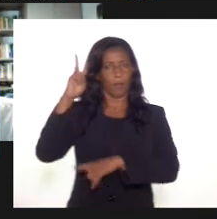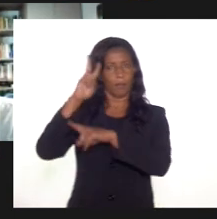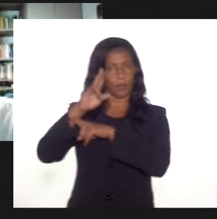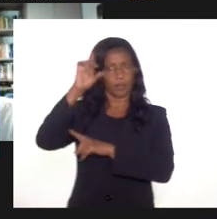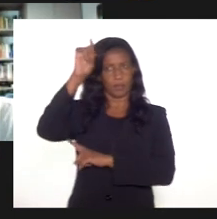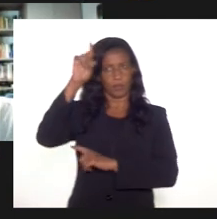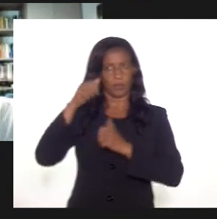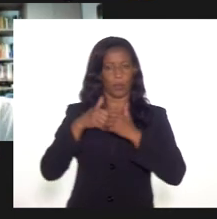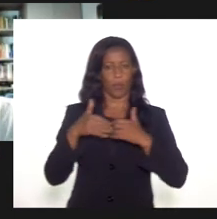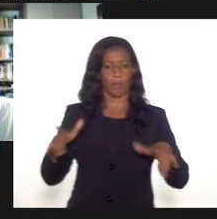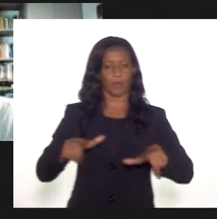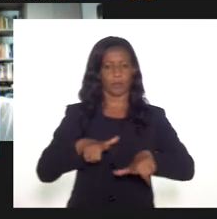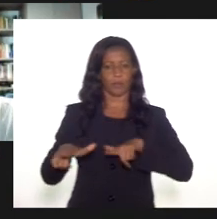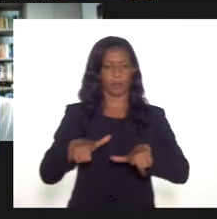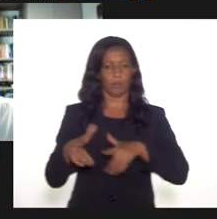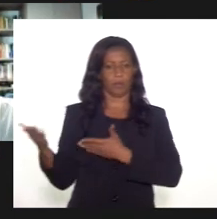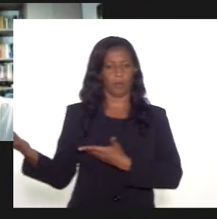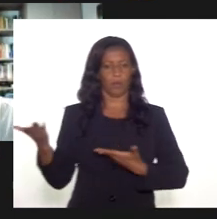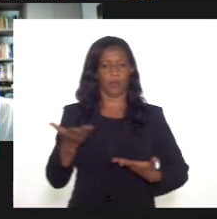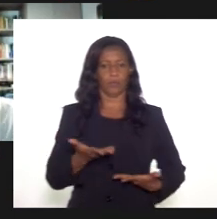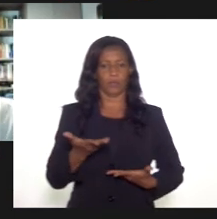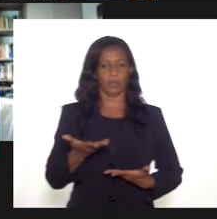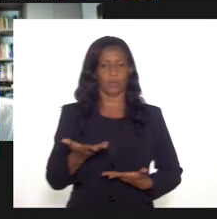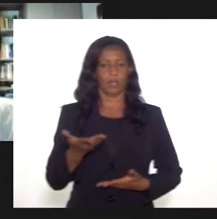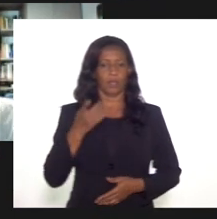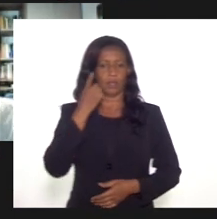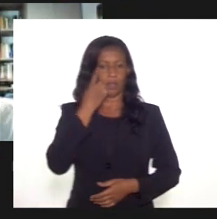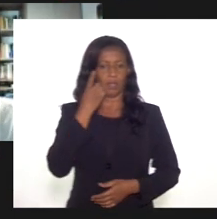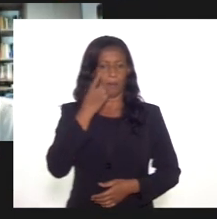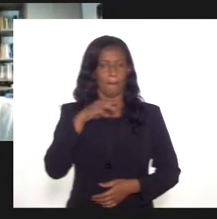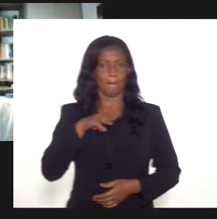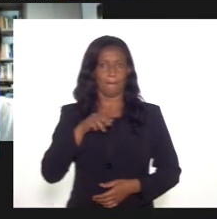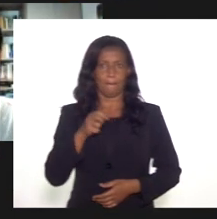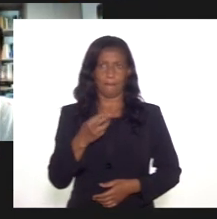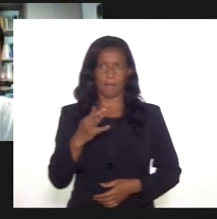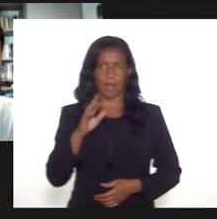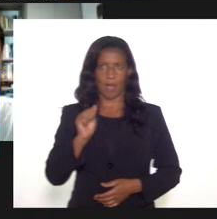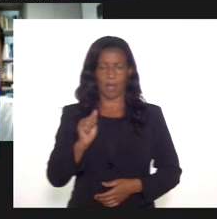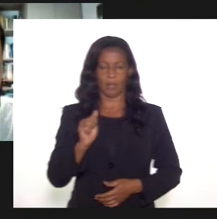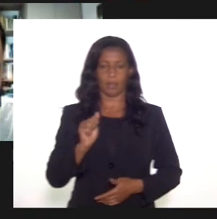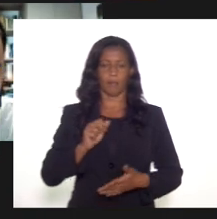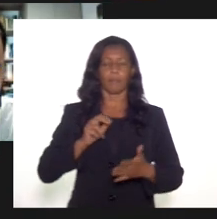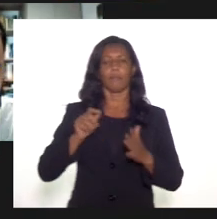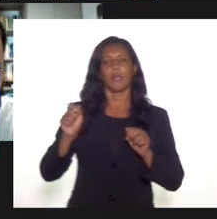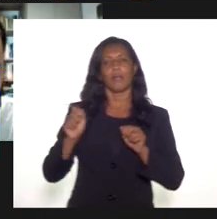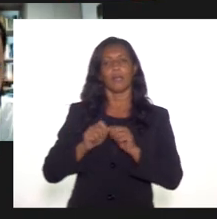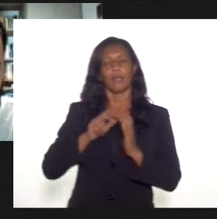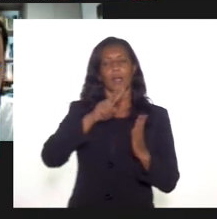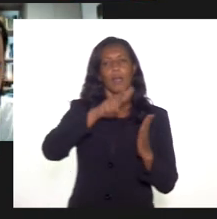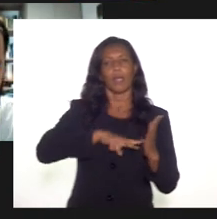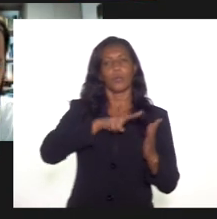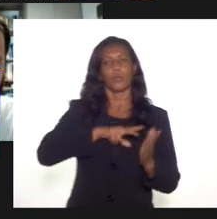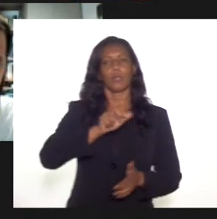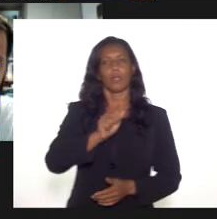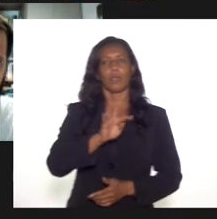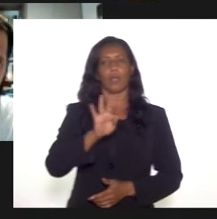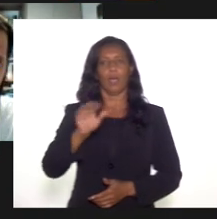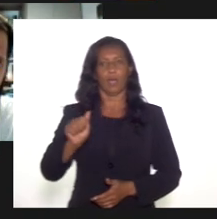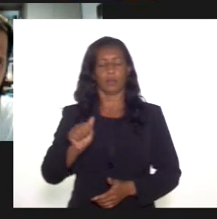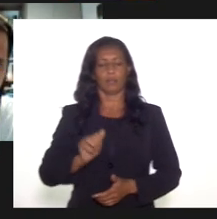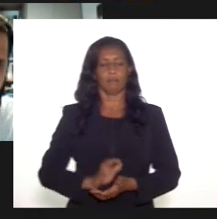trabalho. Convido a nossa querida deputada Marta Rocha para fazer a leitura da ata.